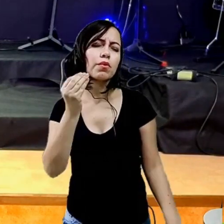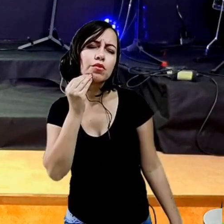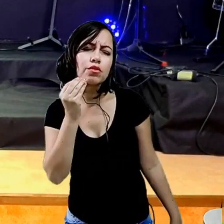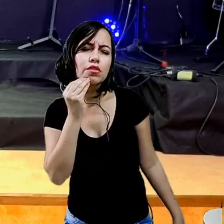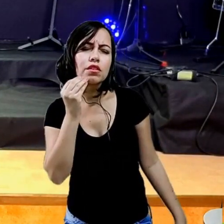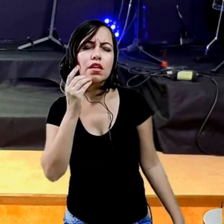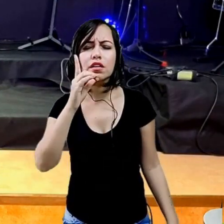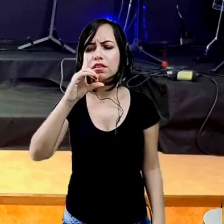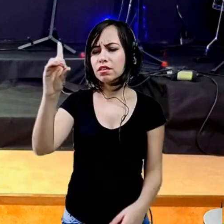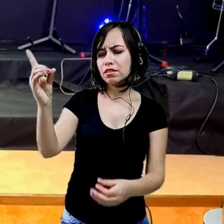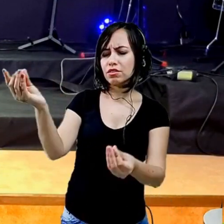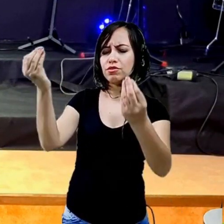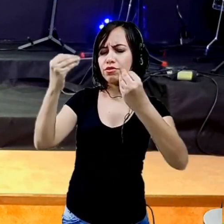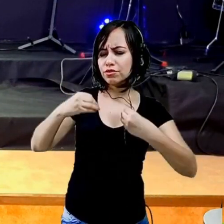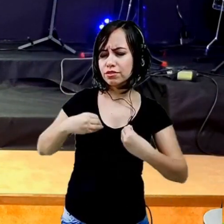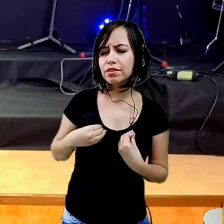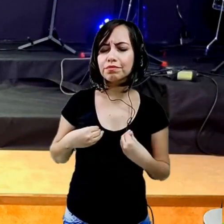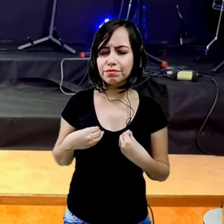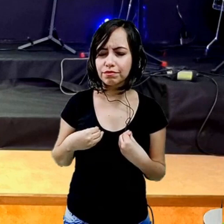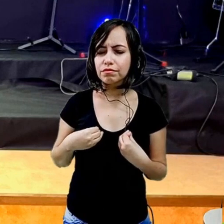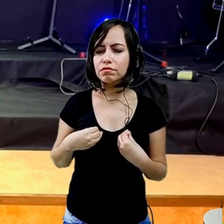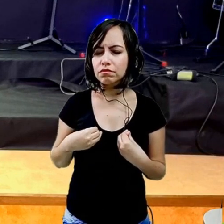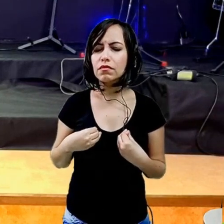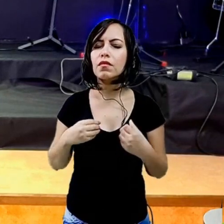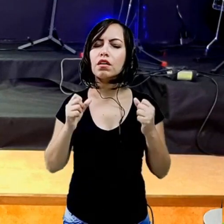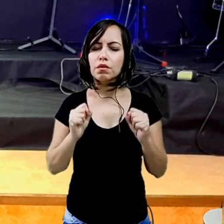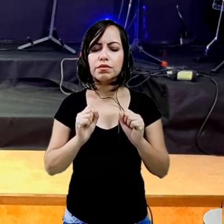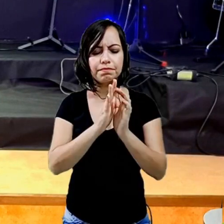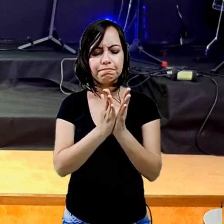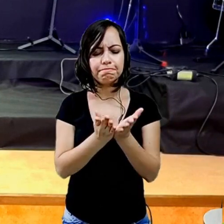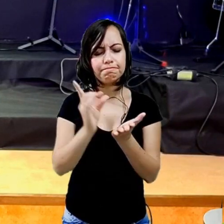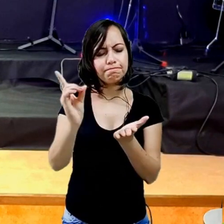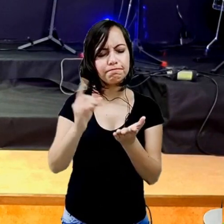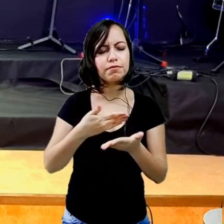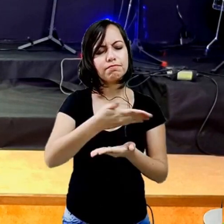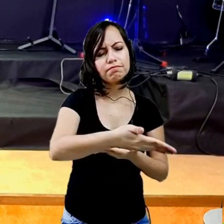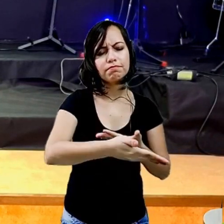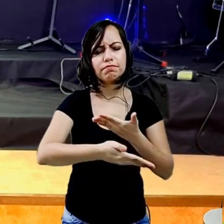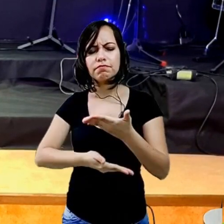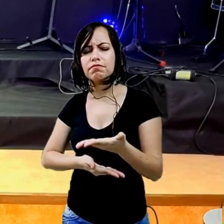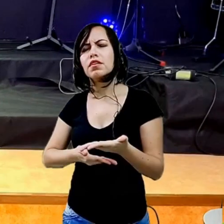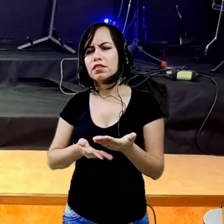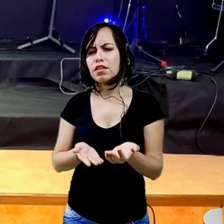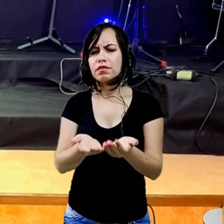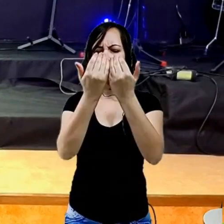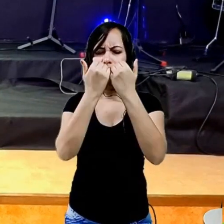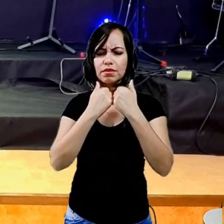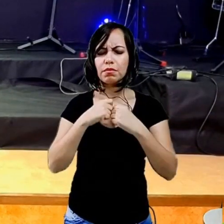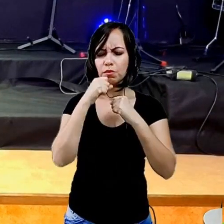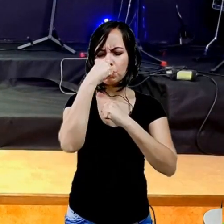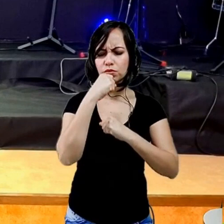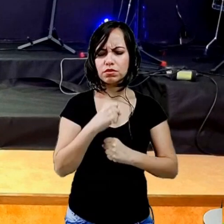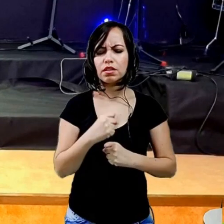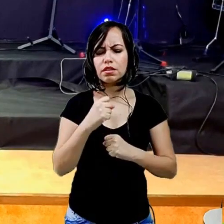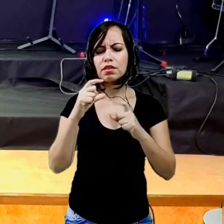o Senhor nos concede de podermos compartilhar a tua palavra, sermos alimentados pelo poder da tua palavra, e que teu